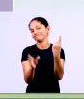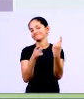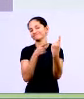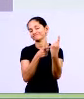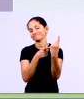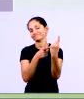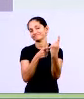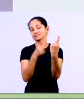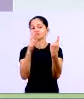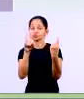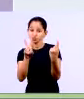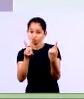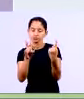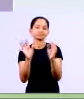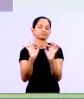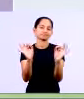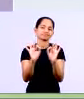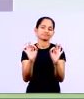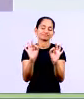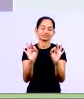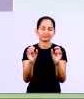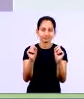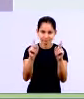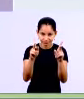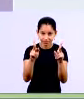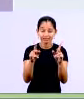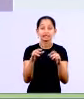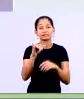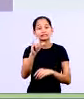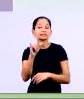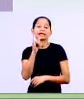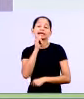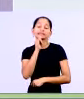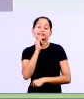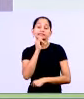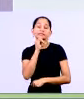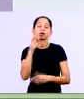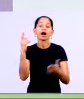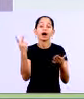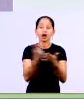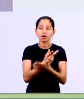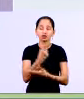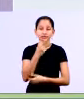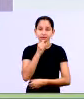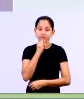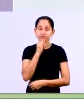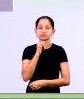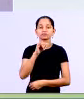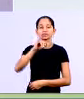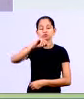perdeu o acento. Agora, se por exemplo, olha aqui,